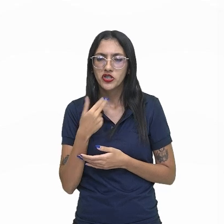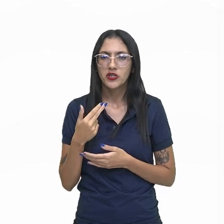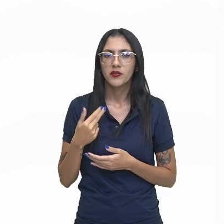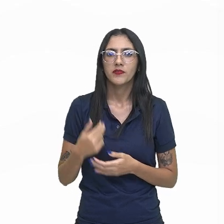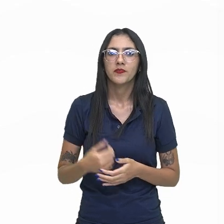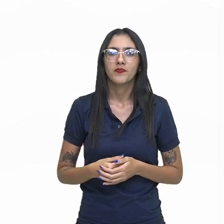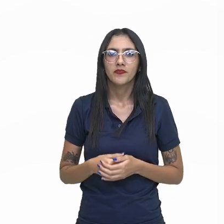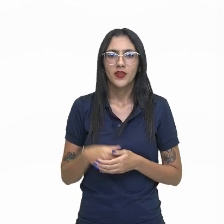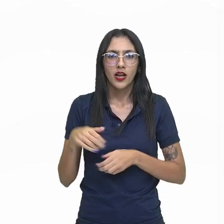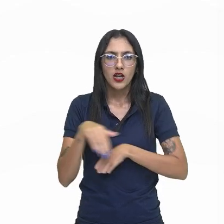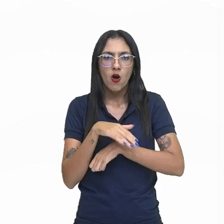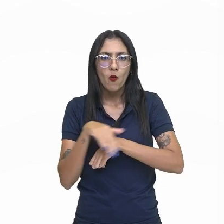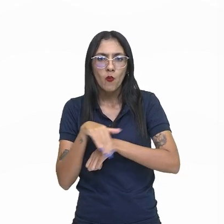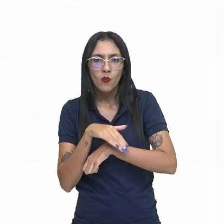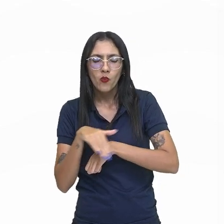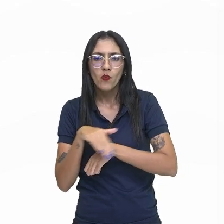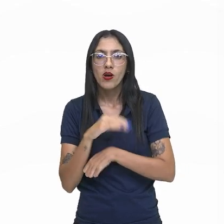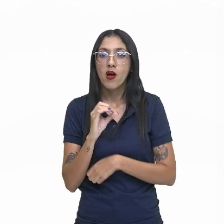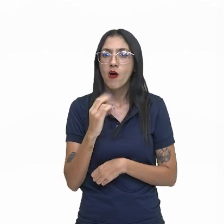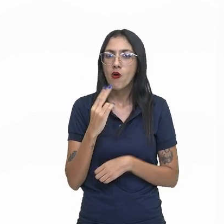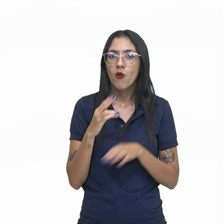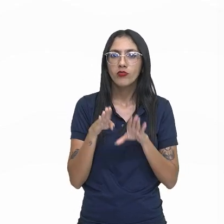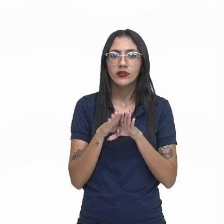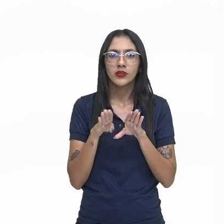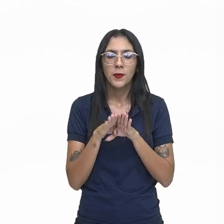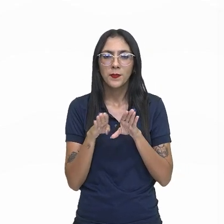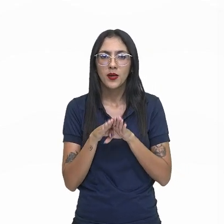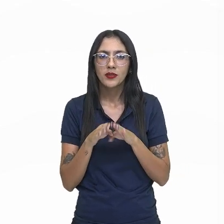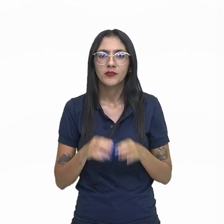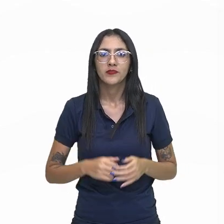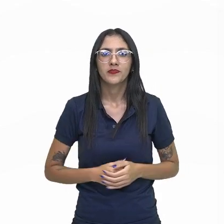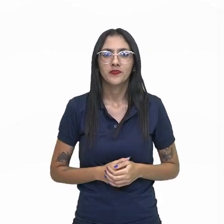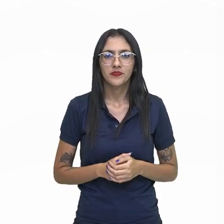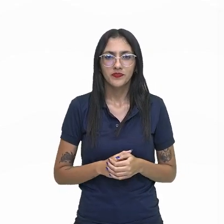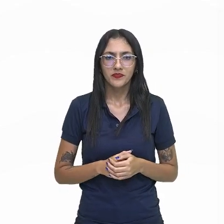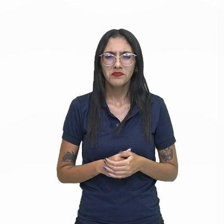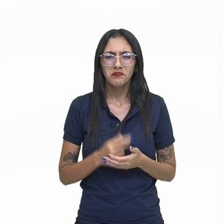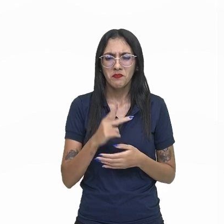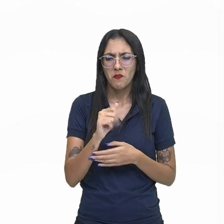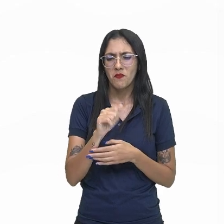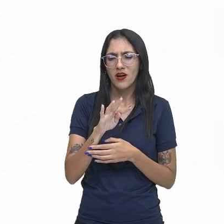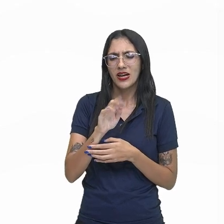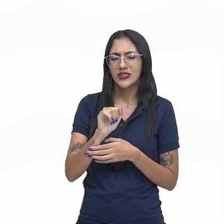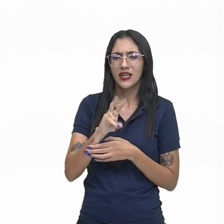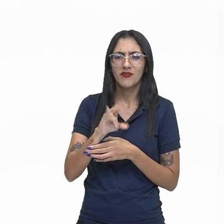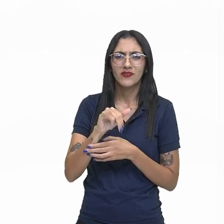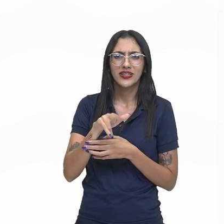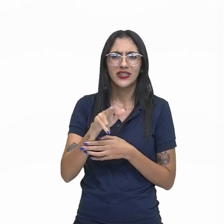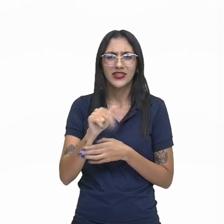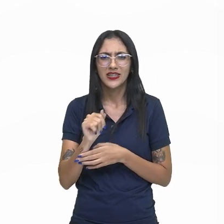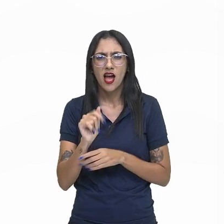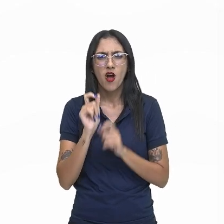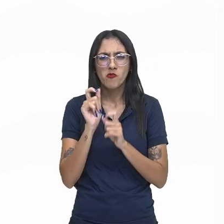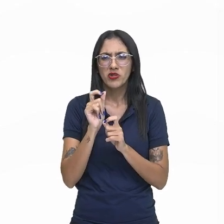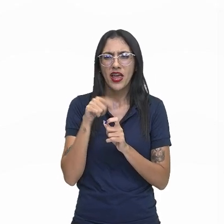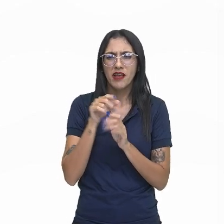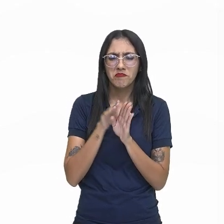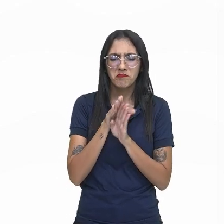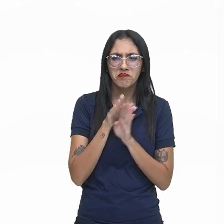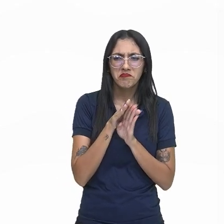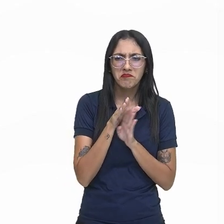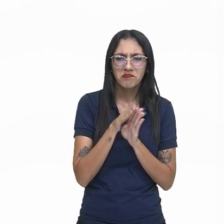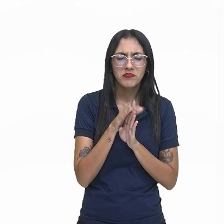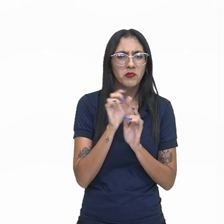nem escapulia do mestre, mesmo que não entendesse patavina da instrução moral e